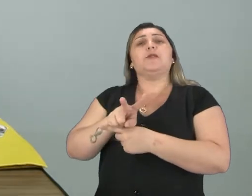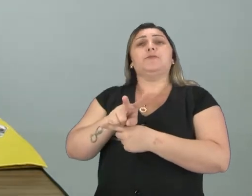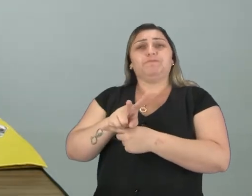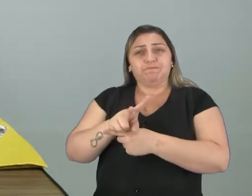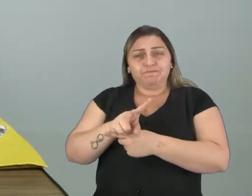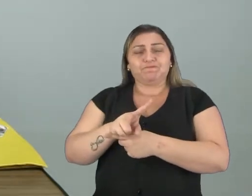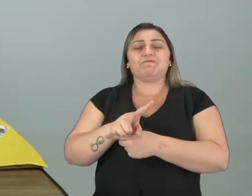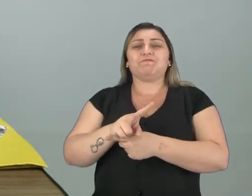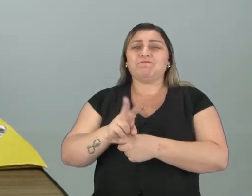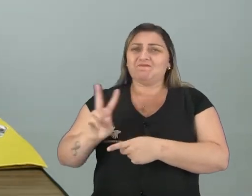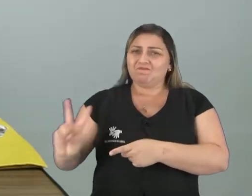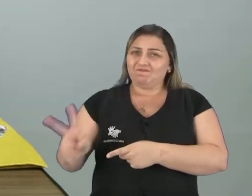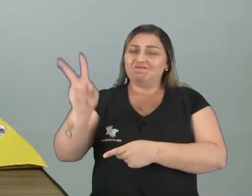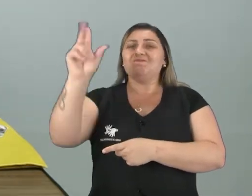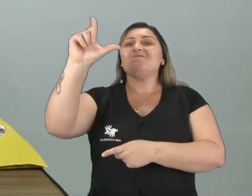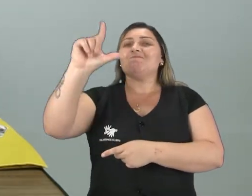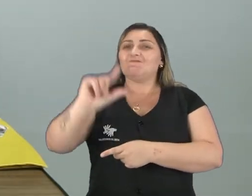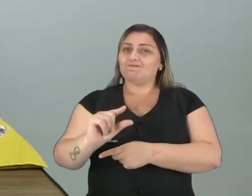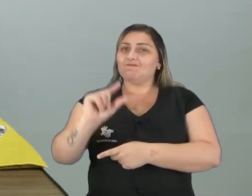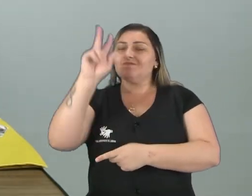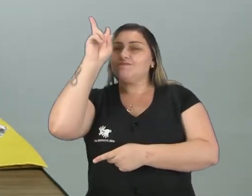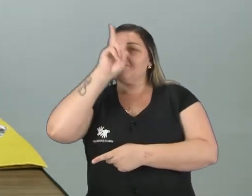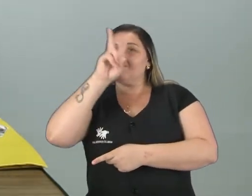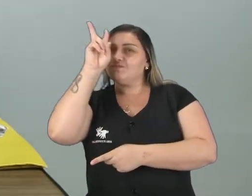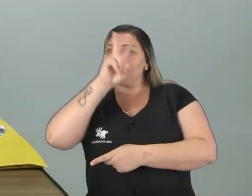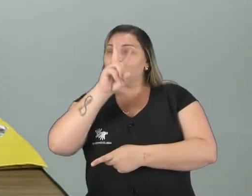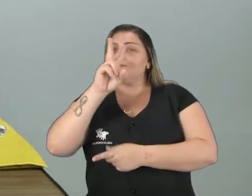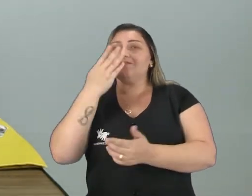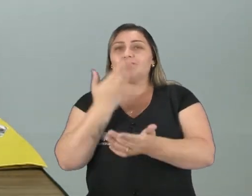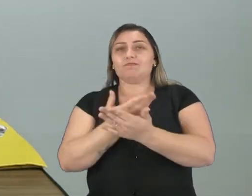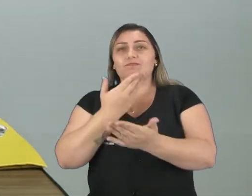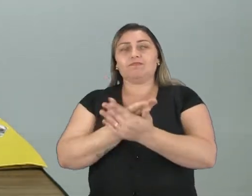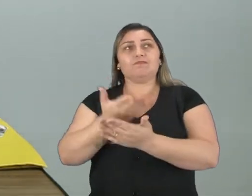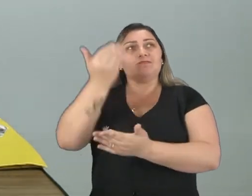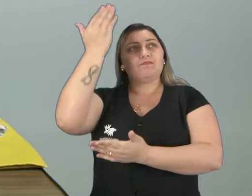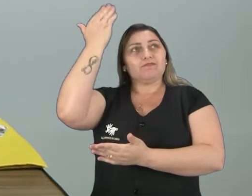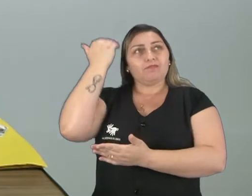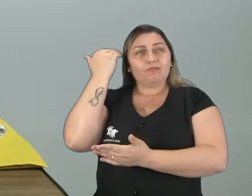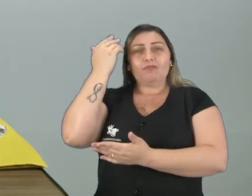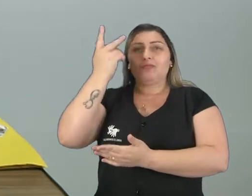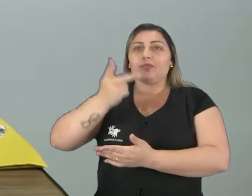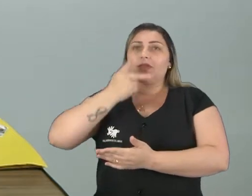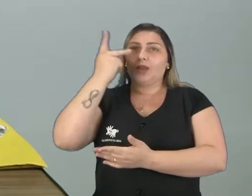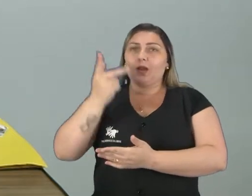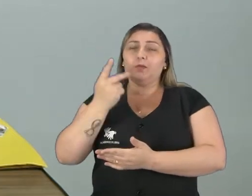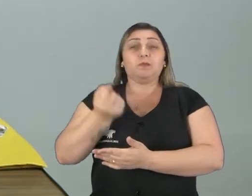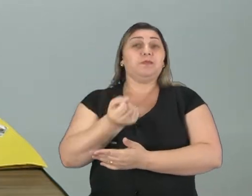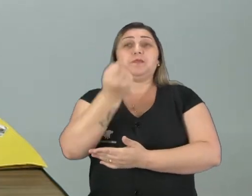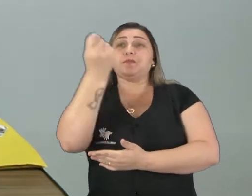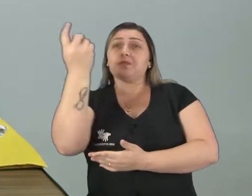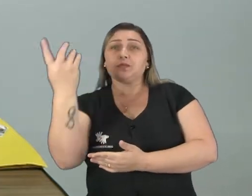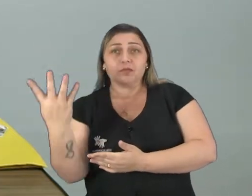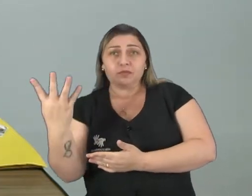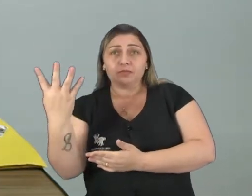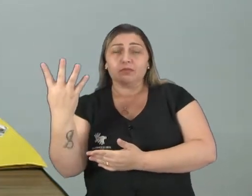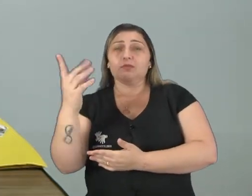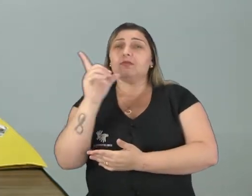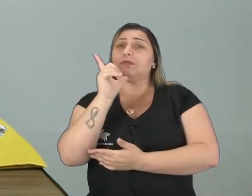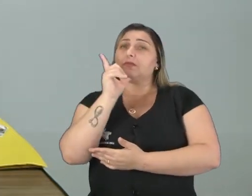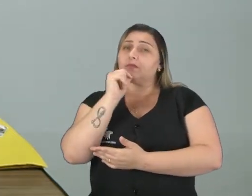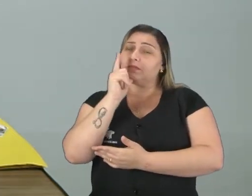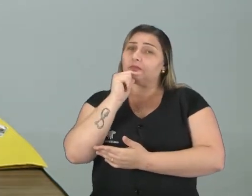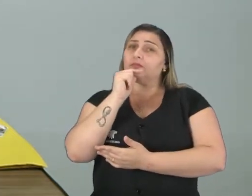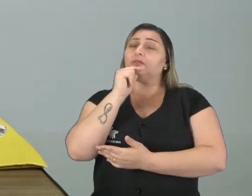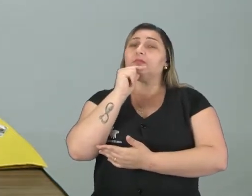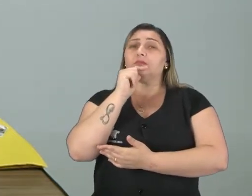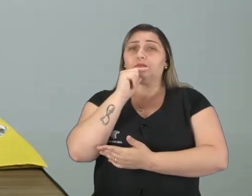precioso e tão pouco. Lembram? Da nossa aula passada que falamos da quantidade de água doce